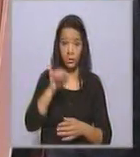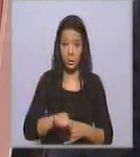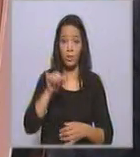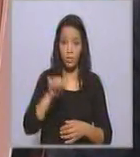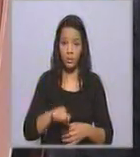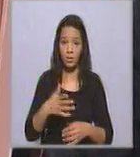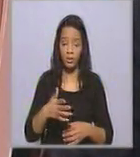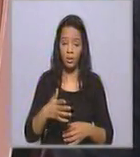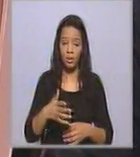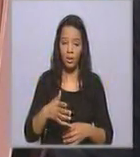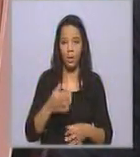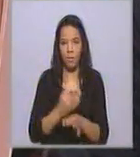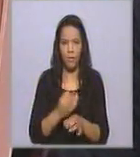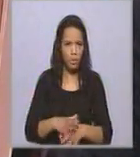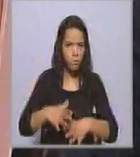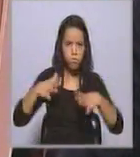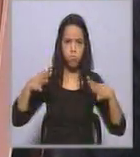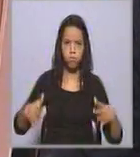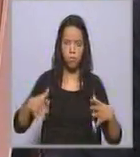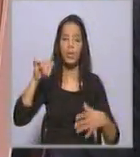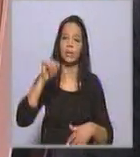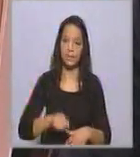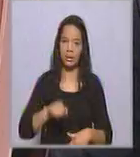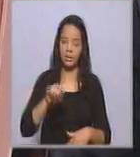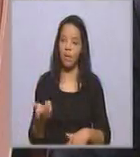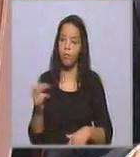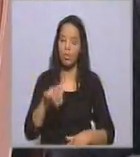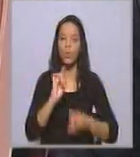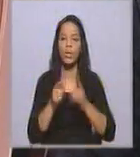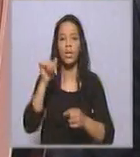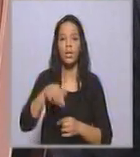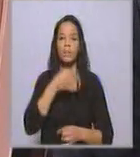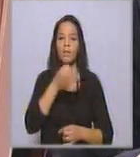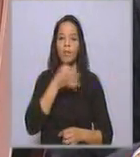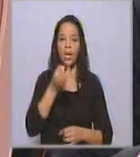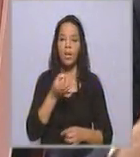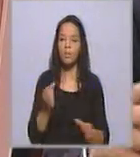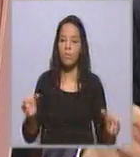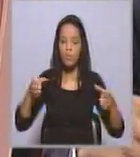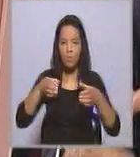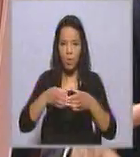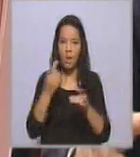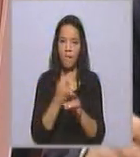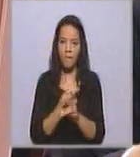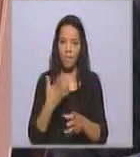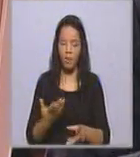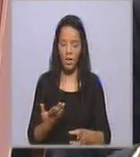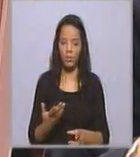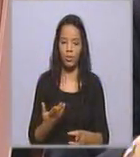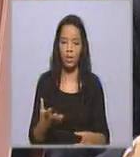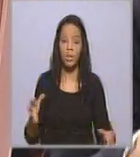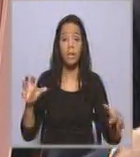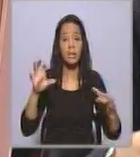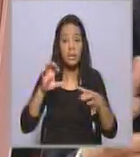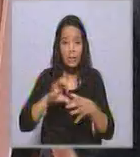É um espetáculo em grande, é uma coisa em grande. É lógico, portanto, o que é que acontece? Isto aqui nós estamos a falar, engloba todas as vertentes artísticas que têm a